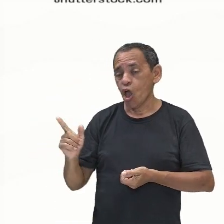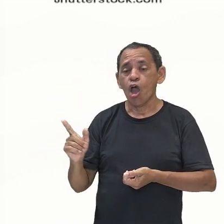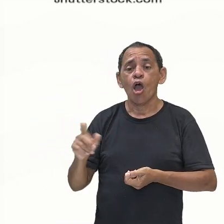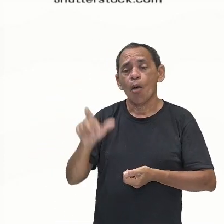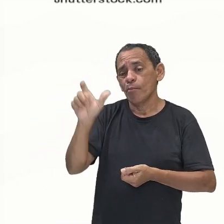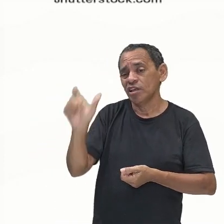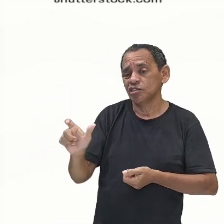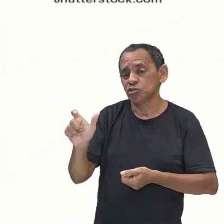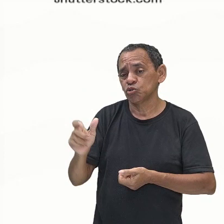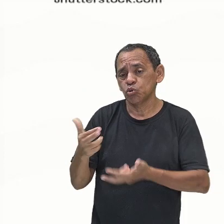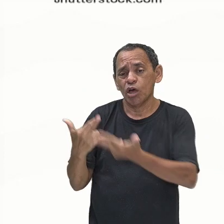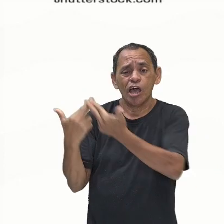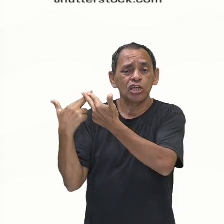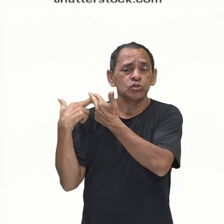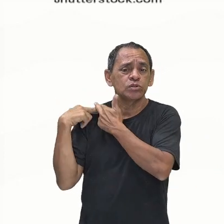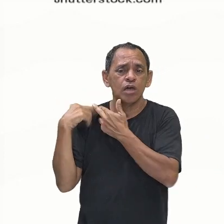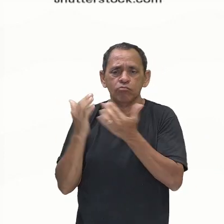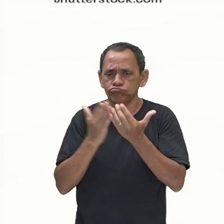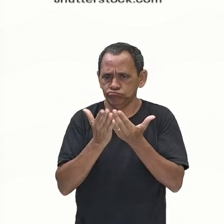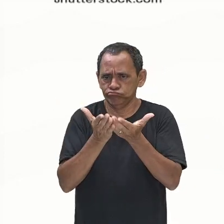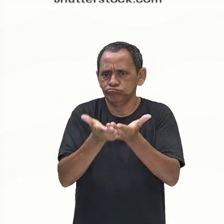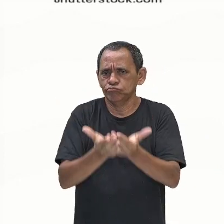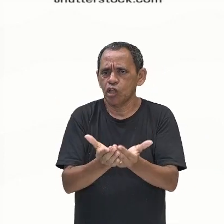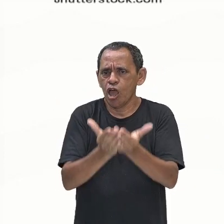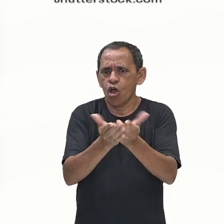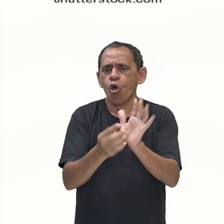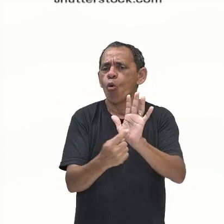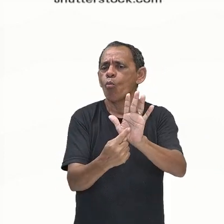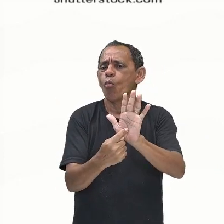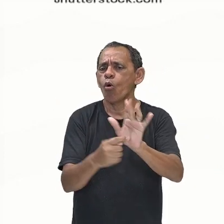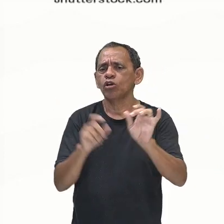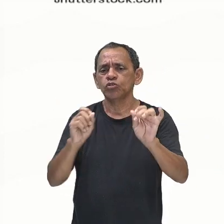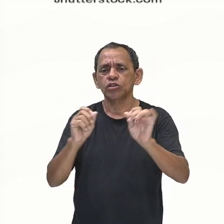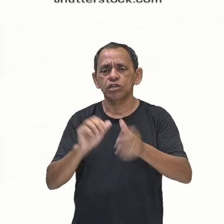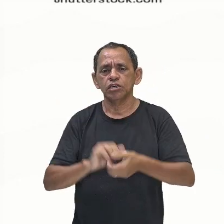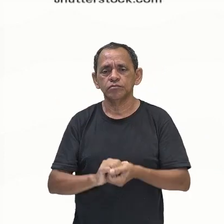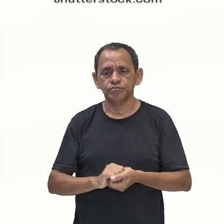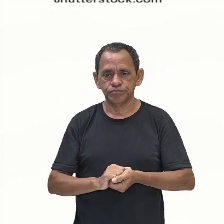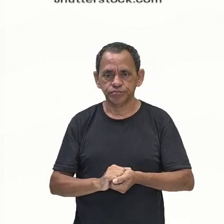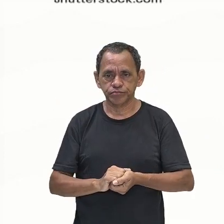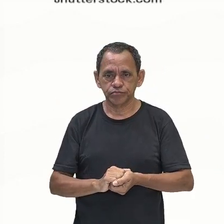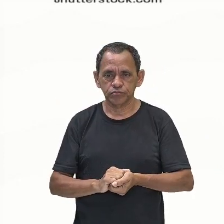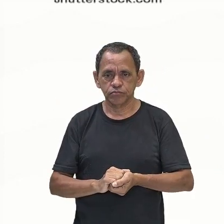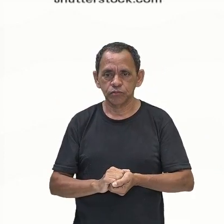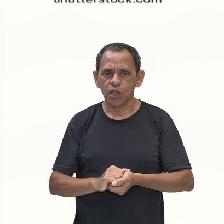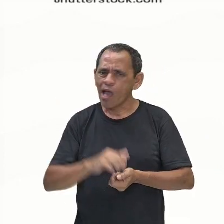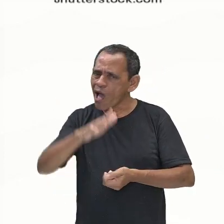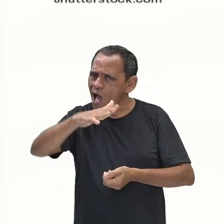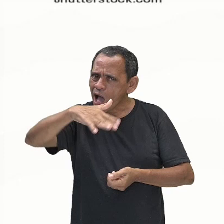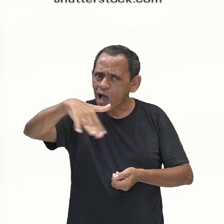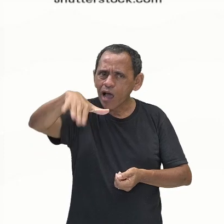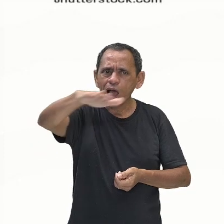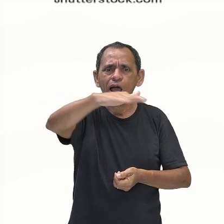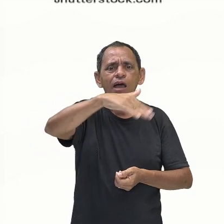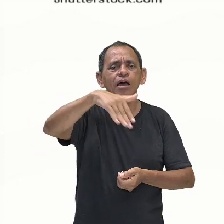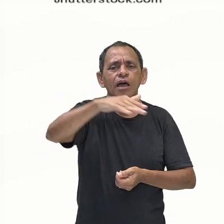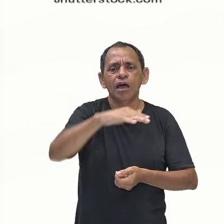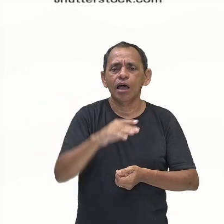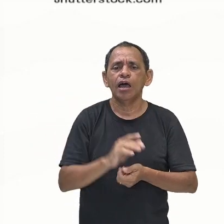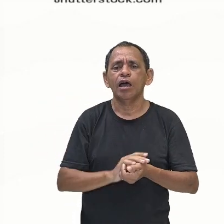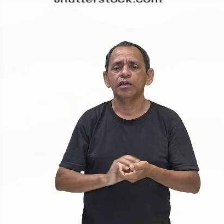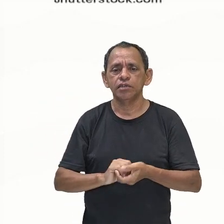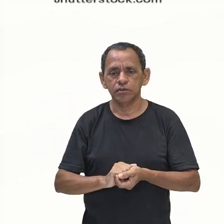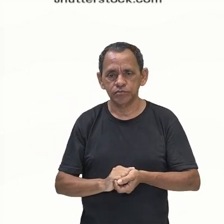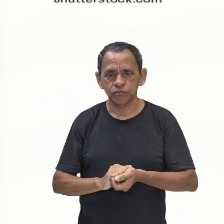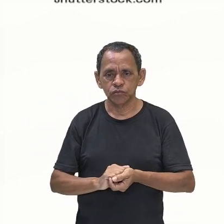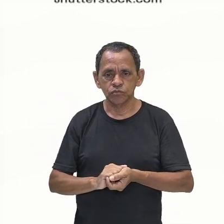aqui o GPS, um painel mostrando ali a situação do território marítimo e também de costa